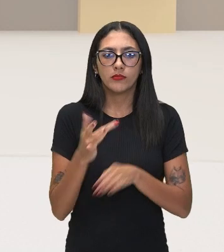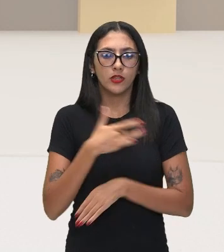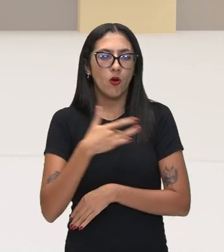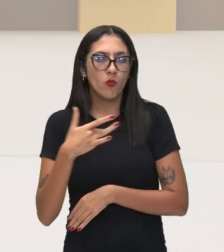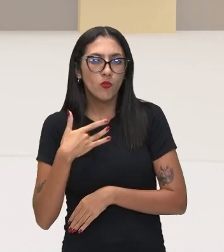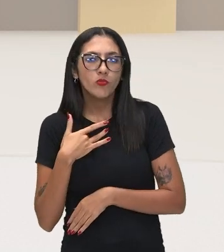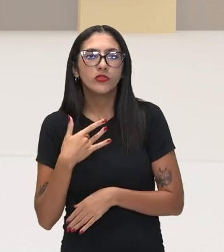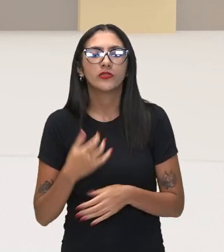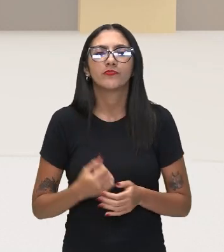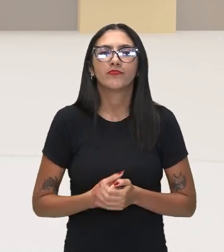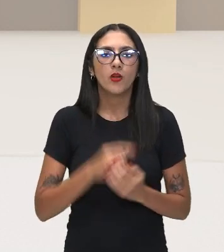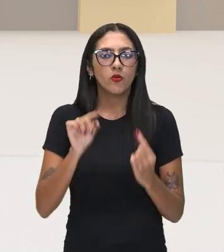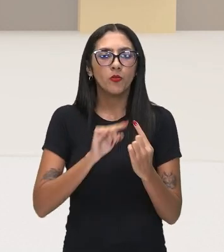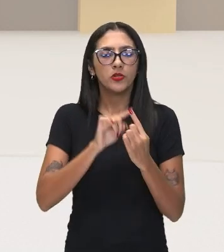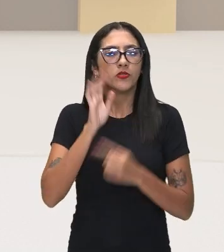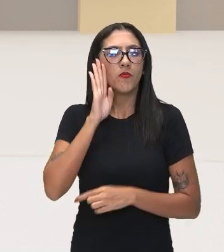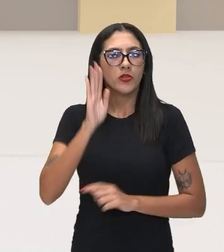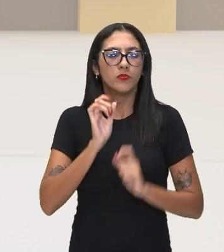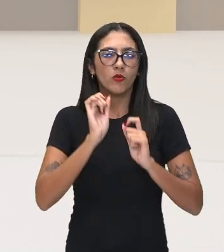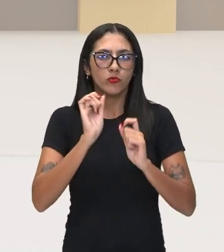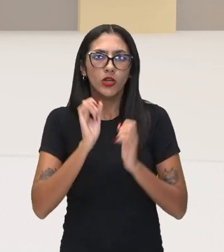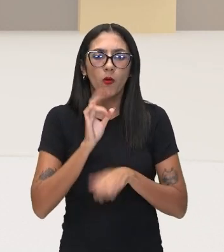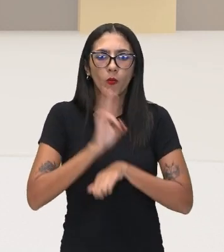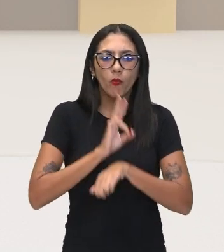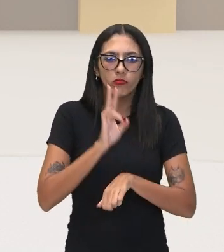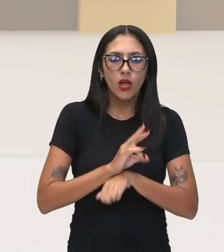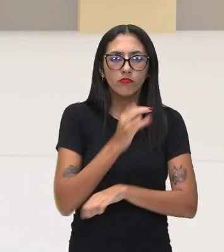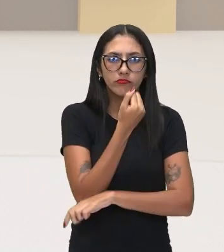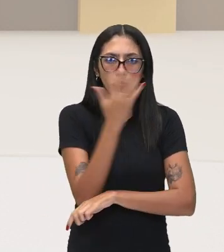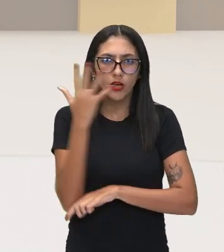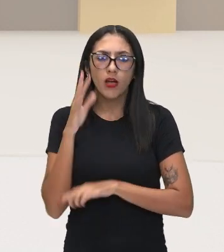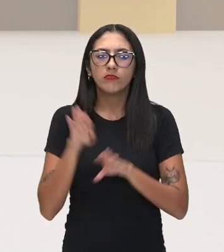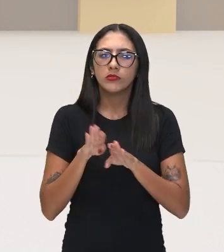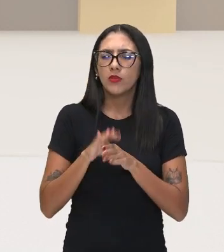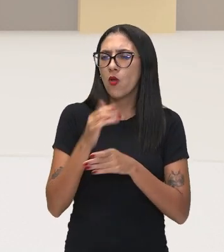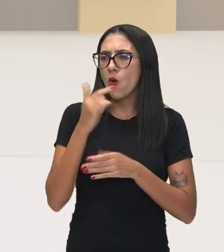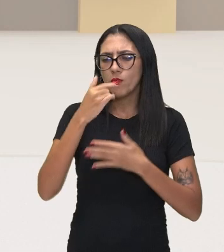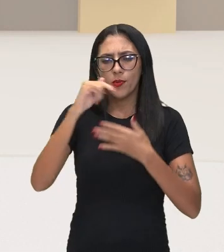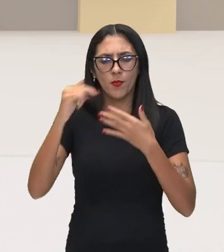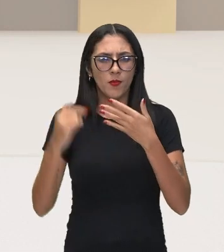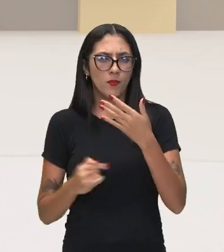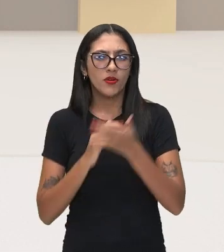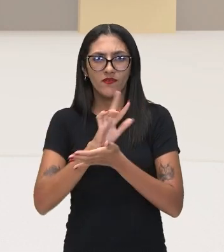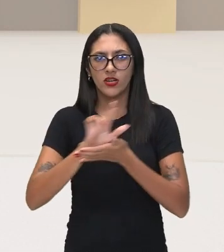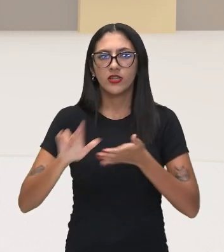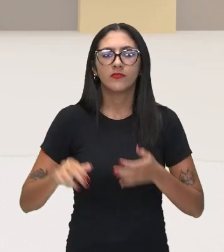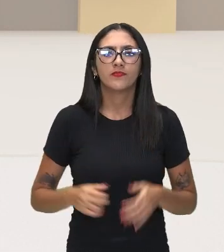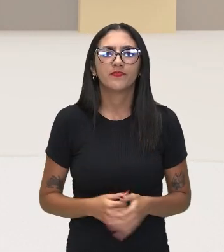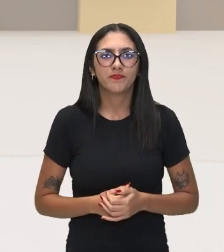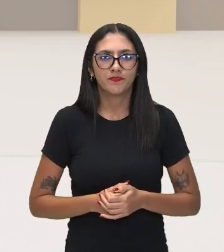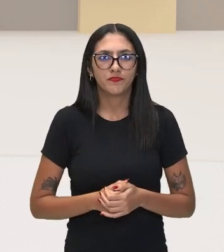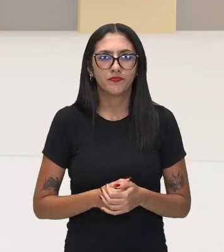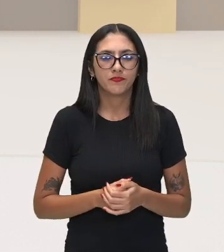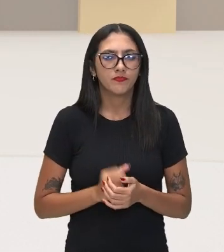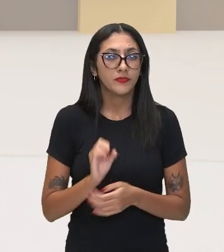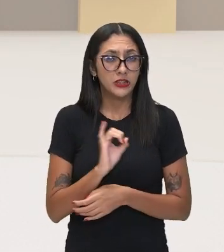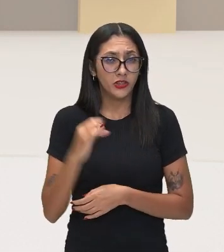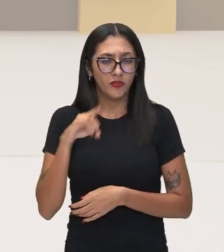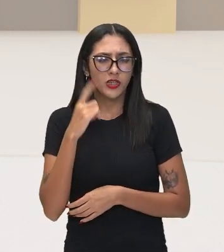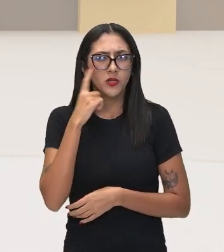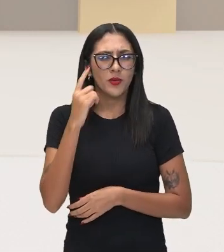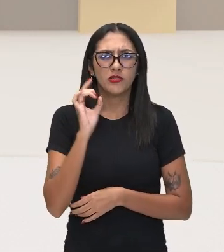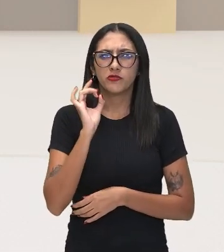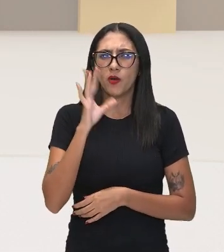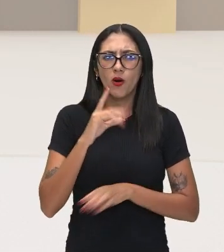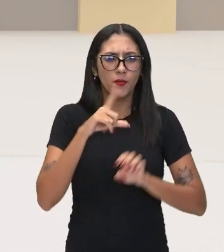na preservação ao meio ambiente, entre outras frentes. Então, para quem acha que empreendimento é só ser